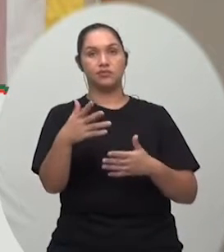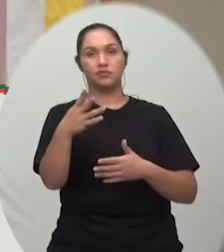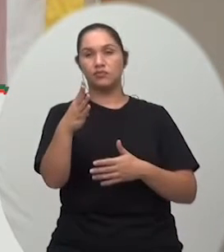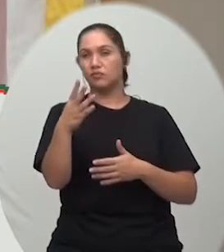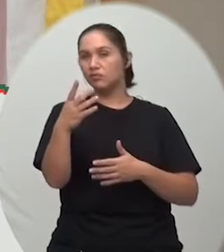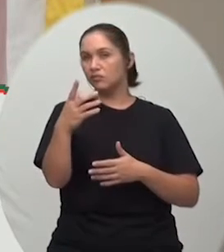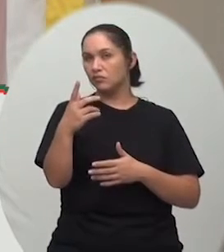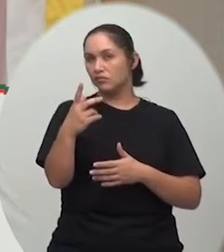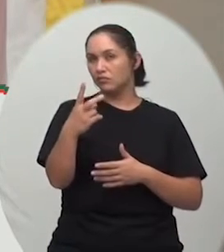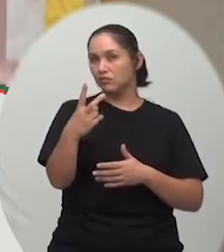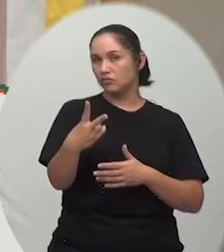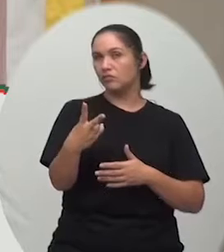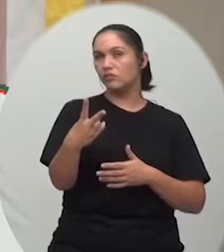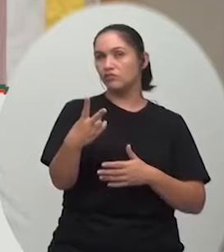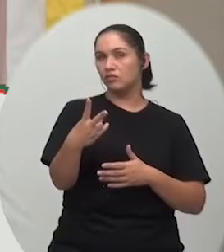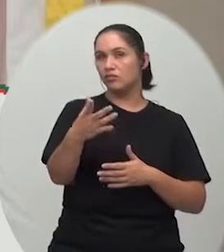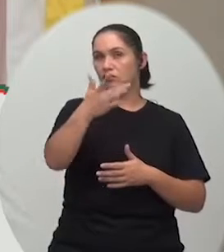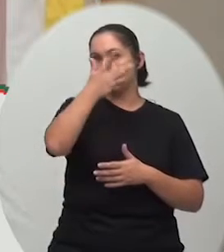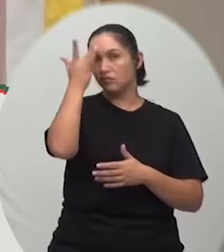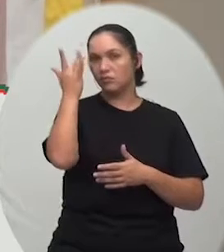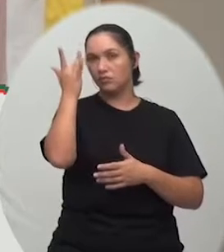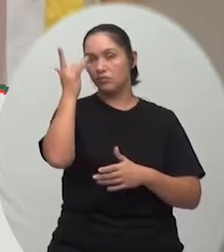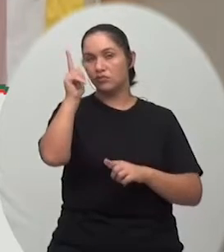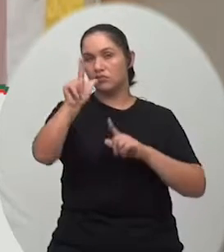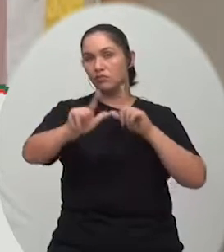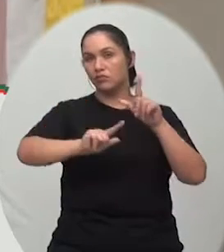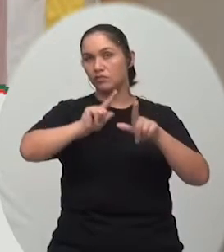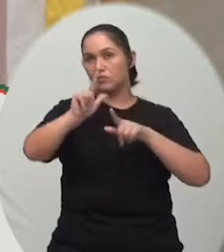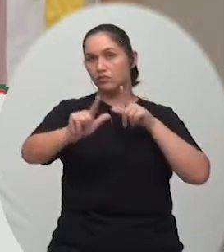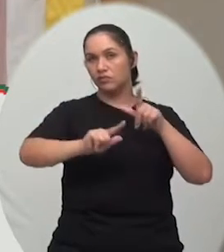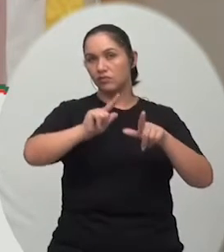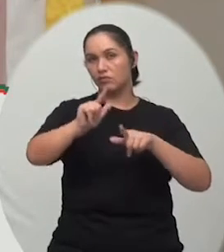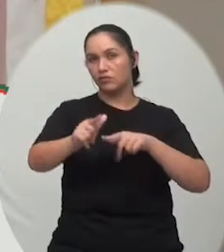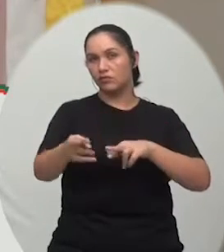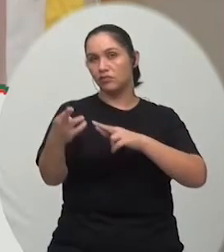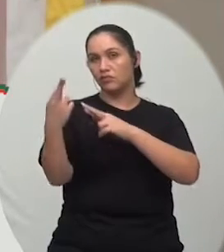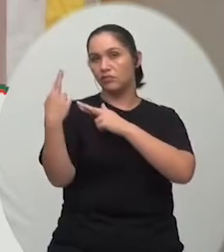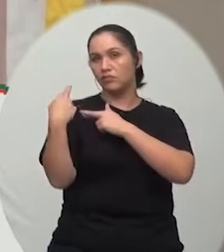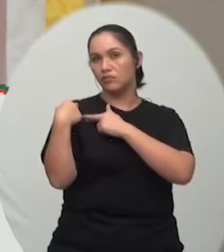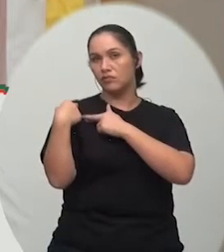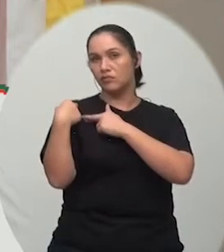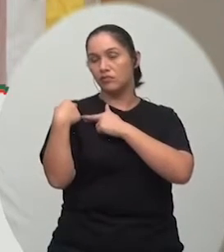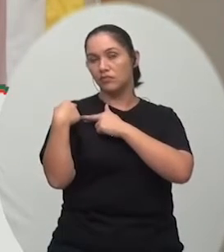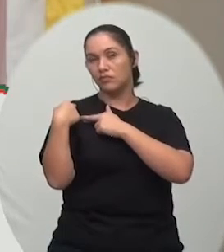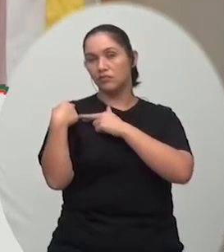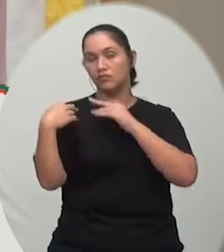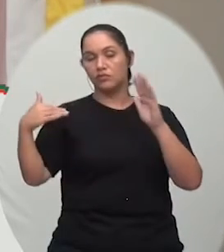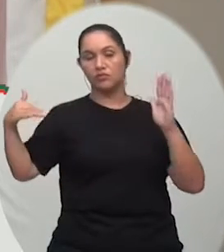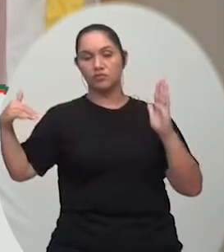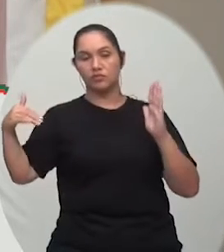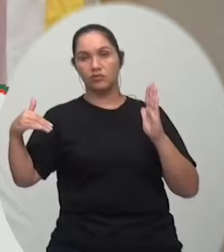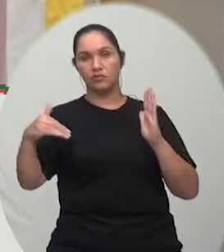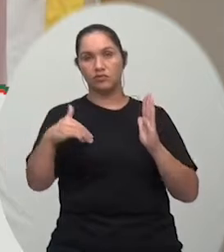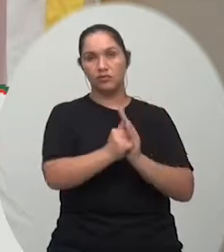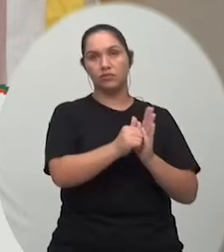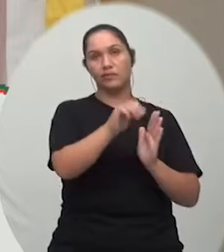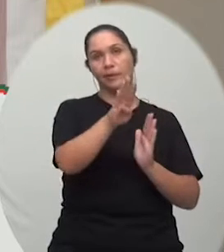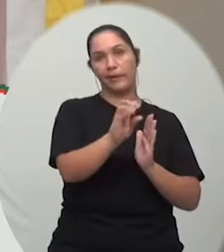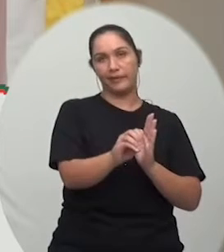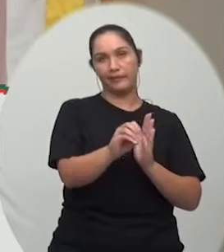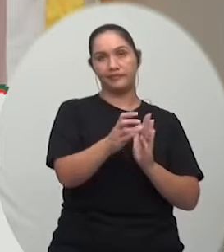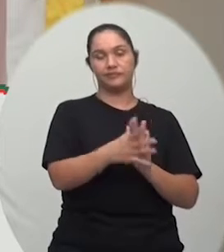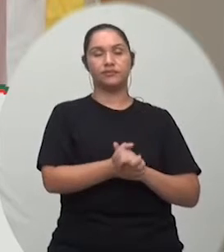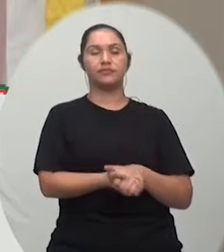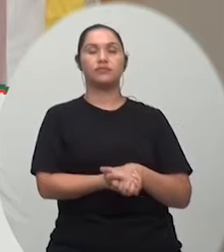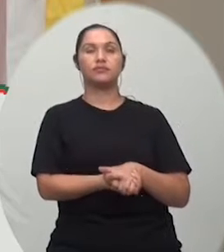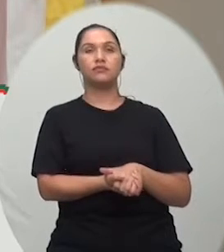42, exatamente, cerca de 42 efetivos ficariam responsáveis por atender os boletins de ocorrência de